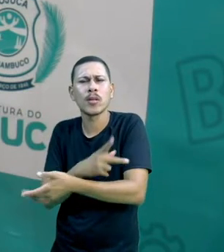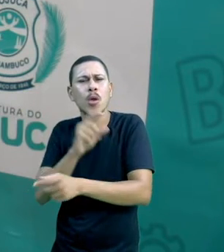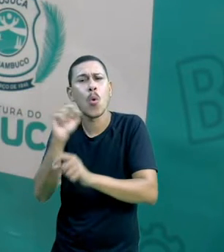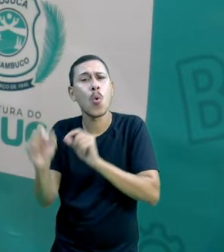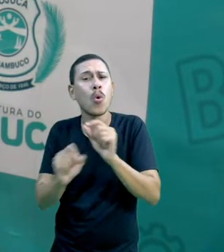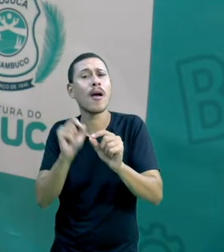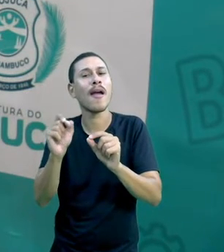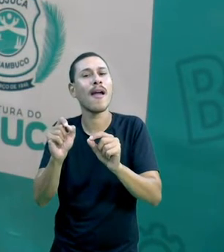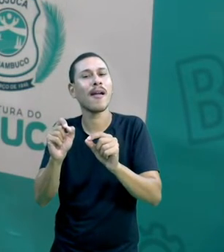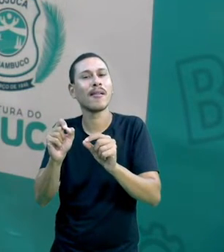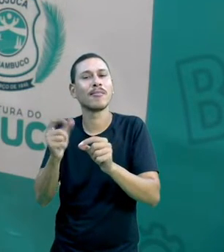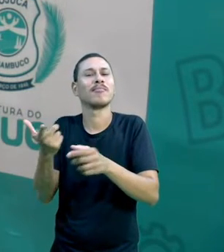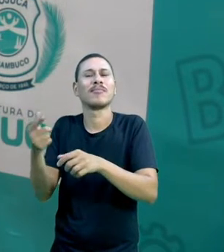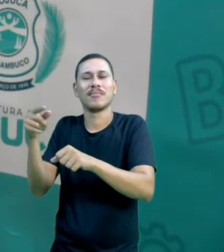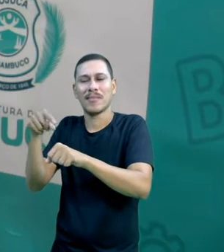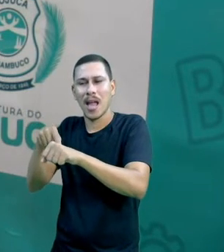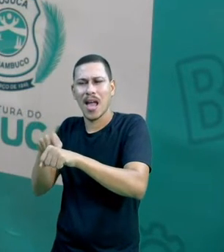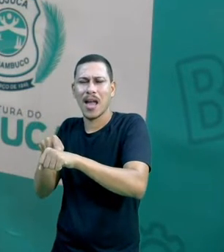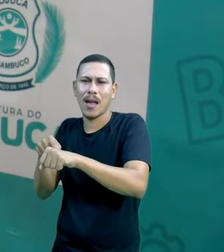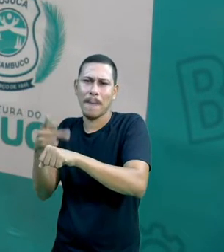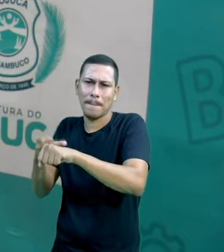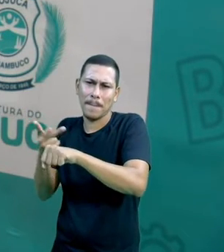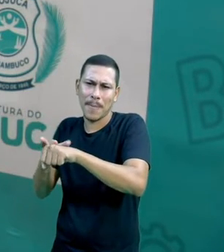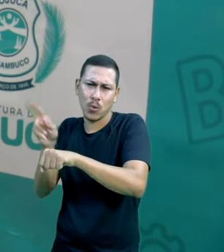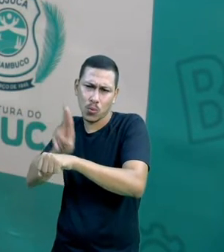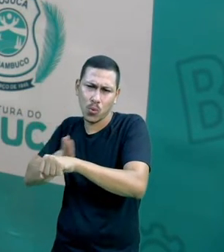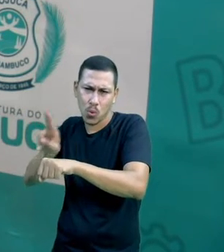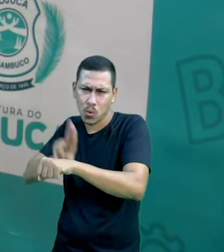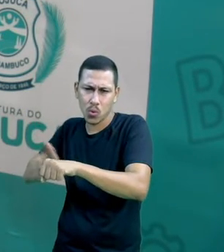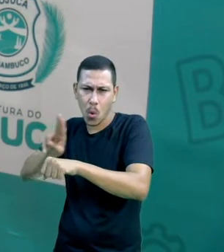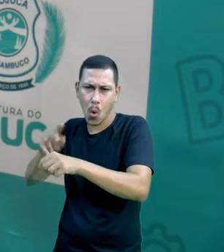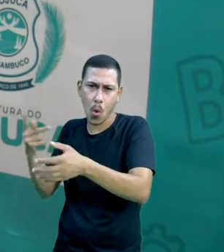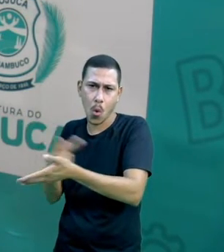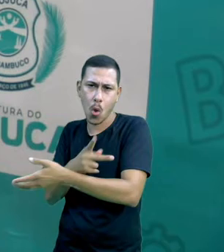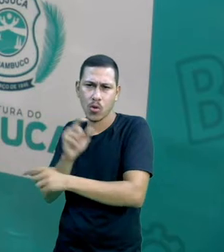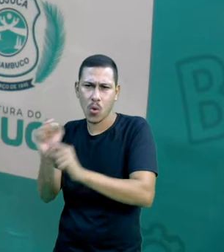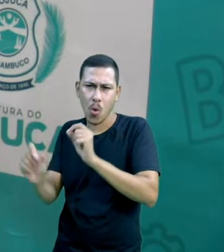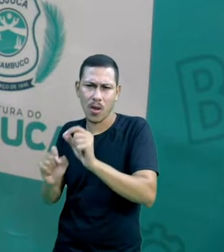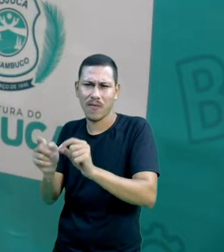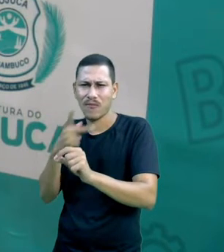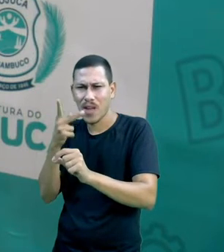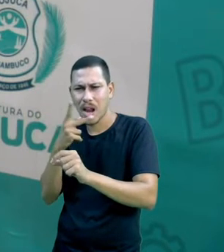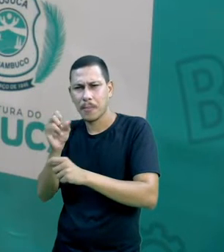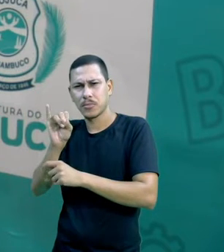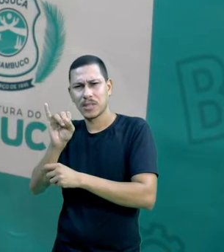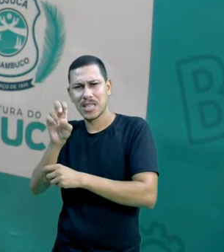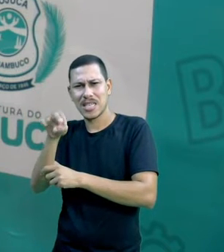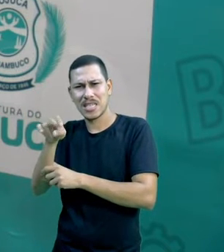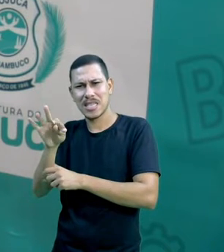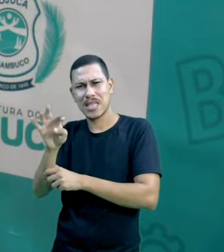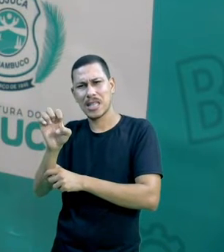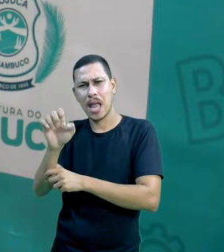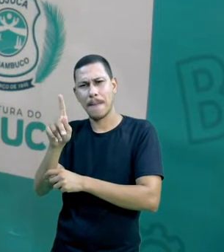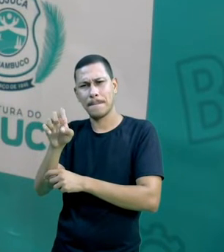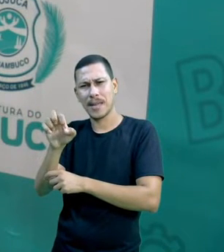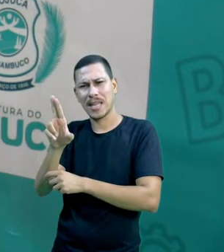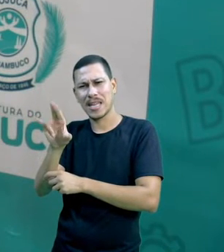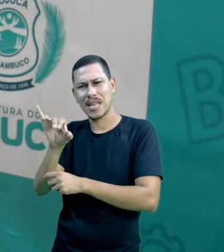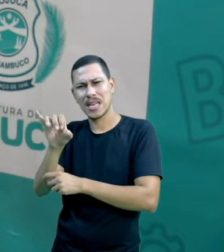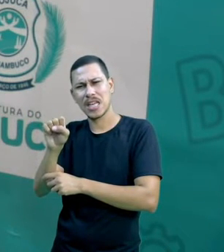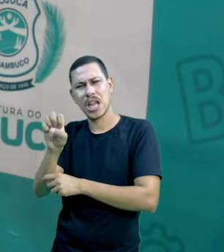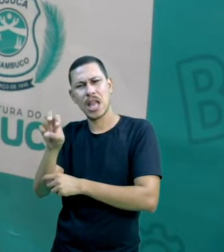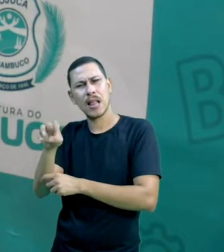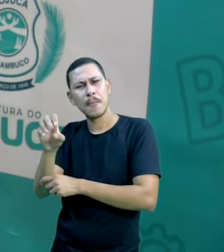se desgastou. Né? Aconteceu o que nós chamamos de intemperismo, ou seja, um